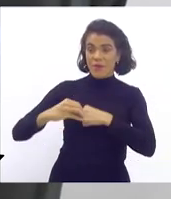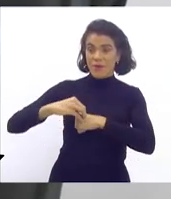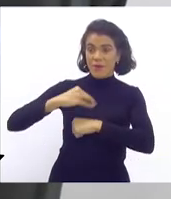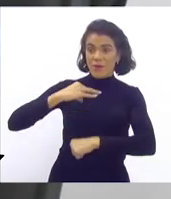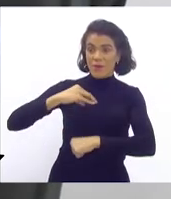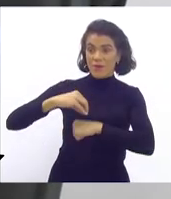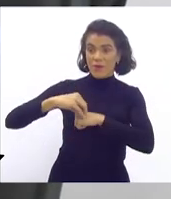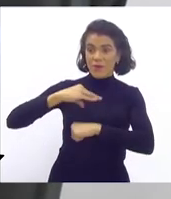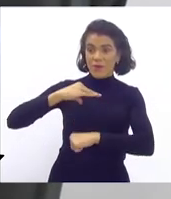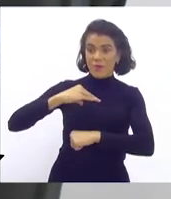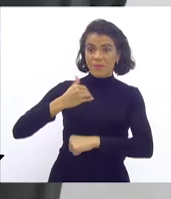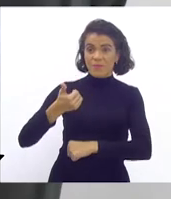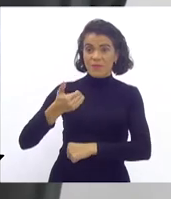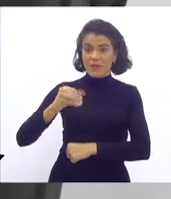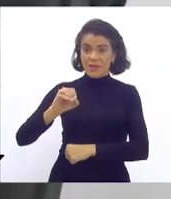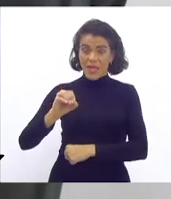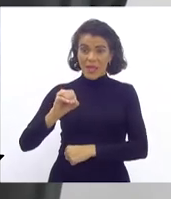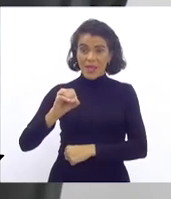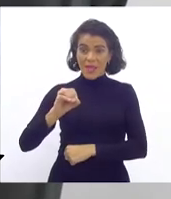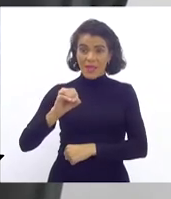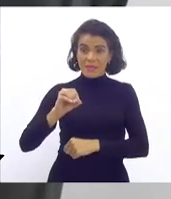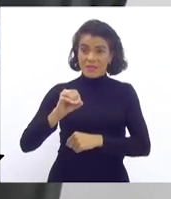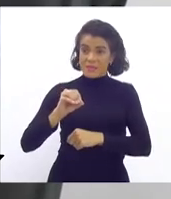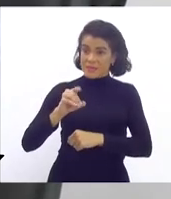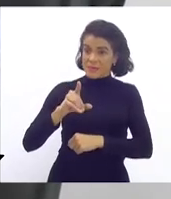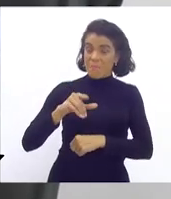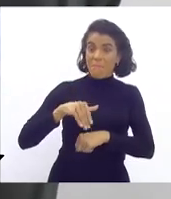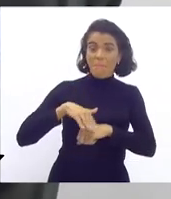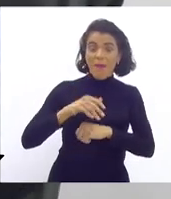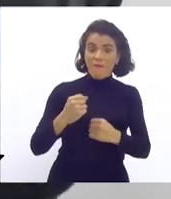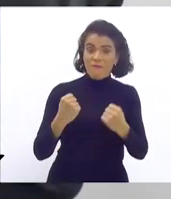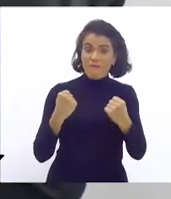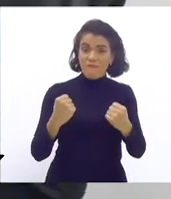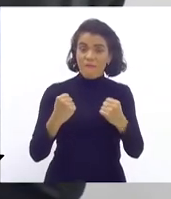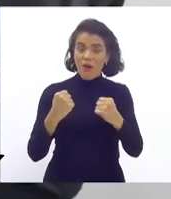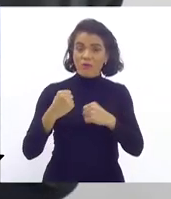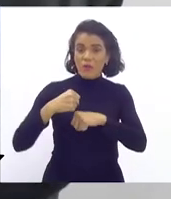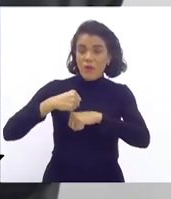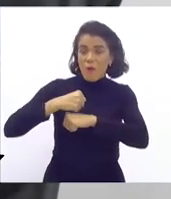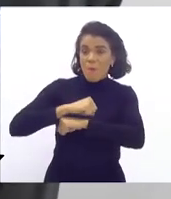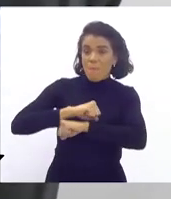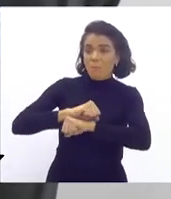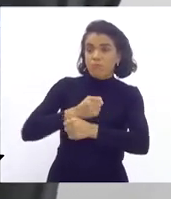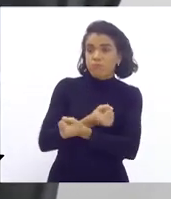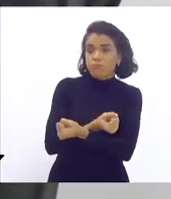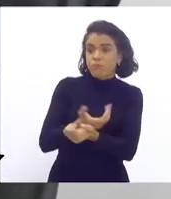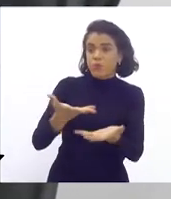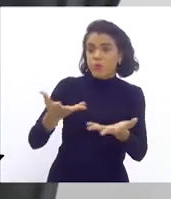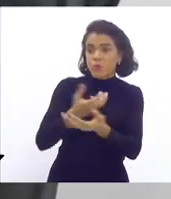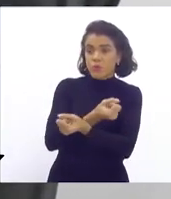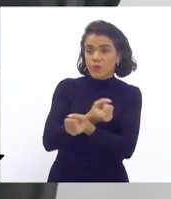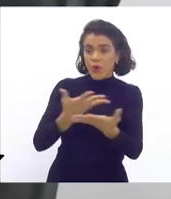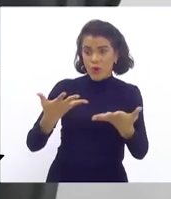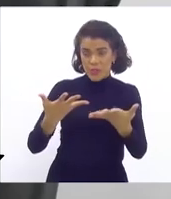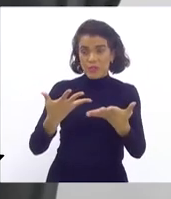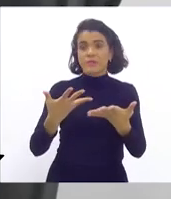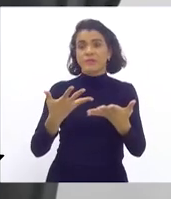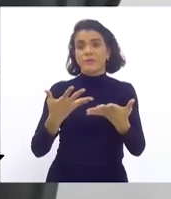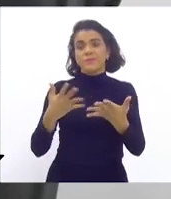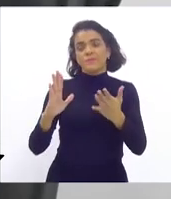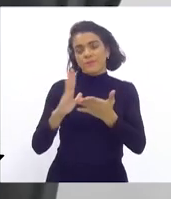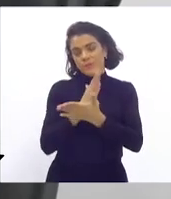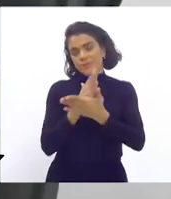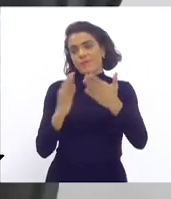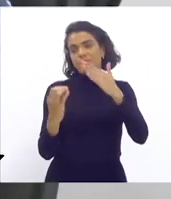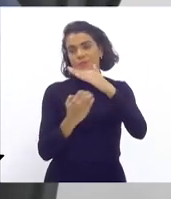os 10 maiores fornecedores a gente já sabe onde a gente quer chegar com isso conhece muito bem a manobra que algumas empresas